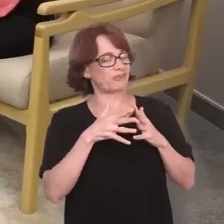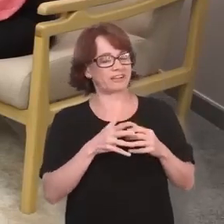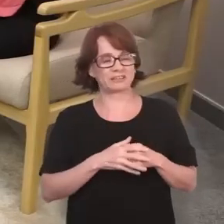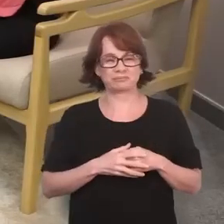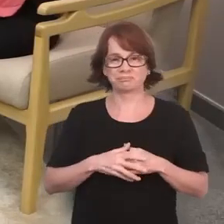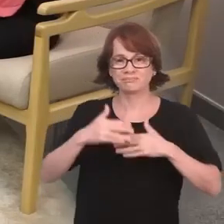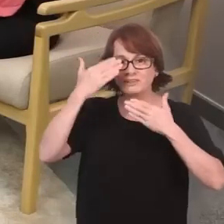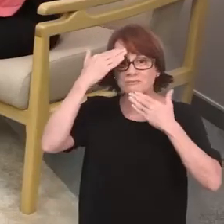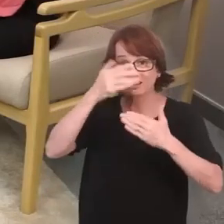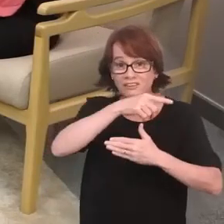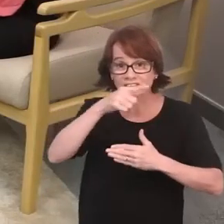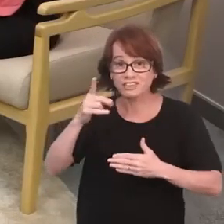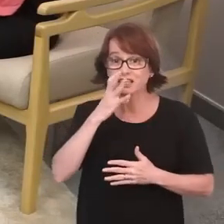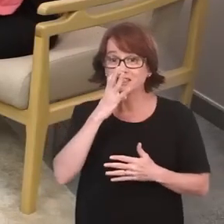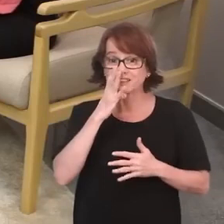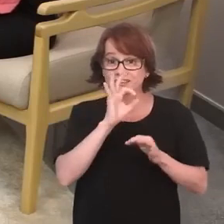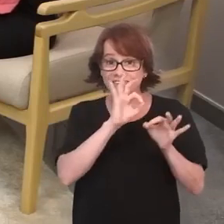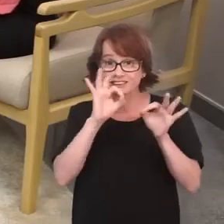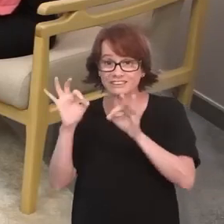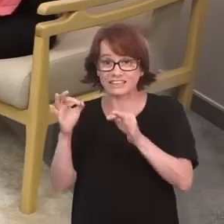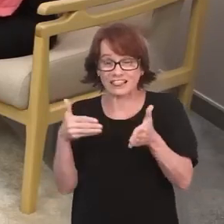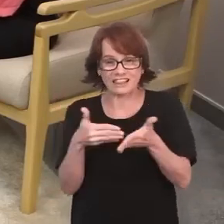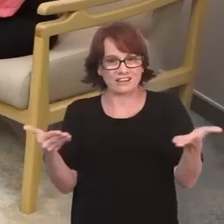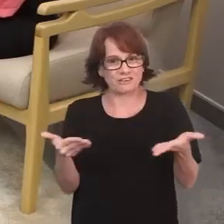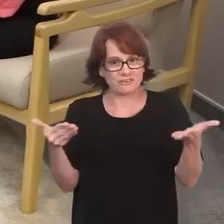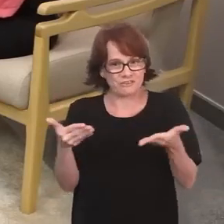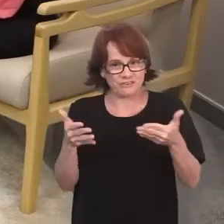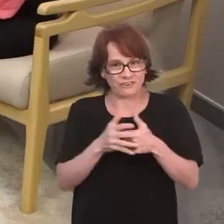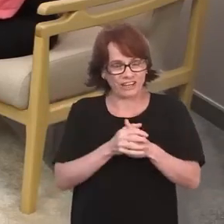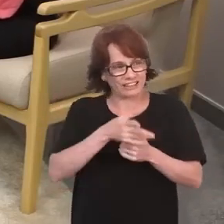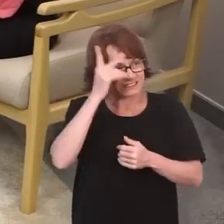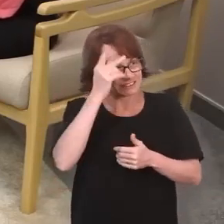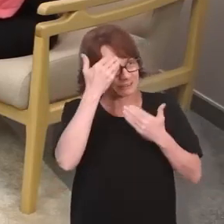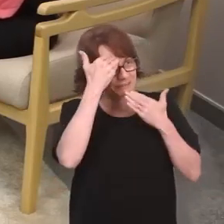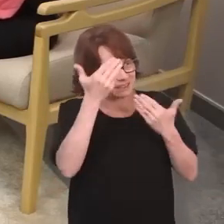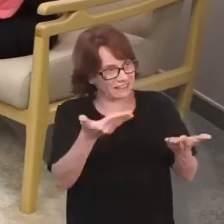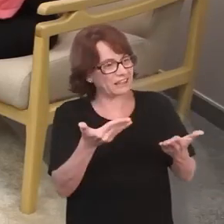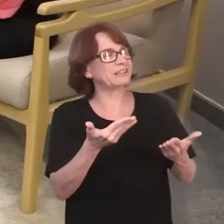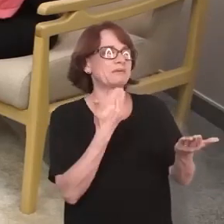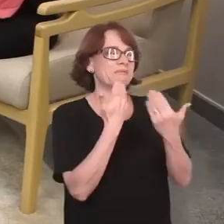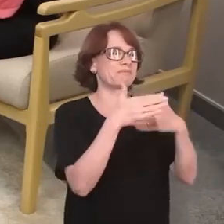Espertinho ele. Obrigado a você que nos assistiu até agora. Bia, obrigado pela